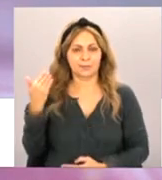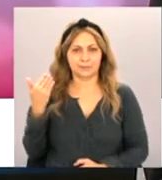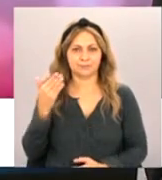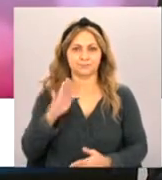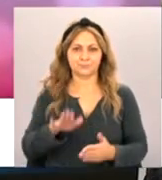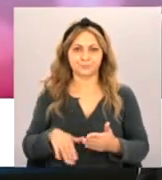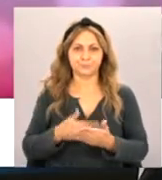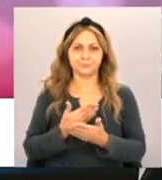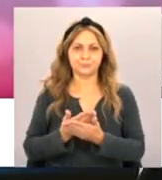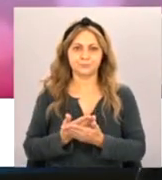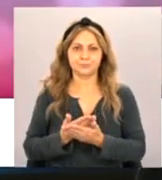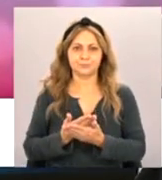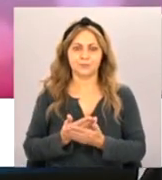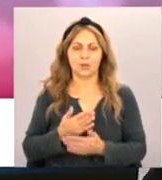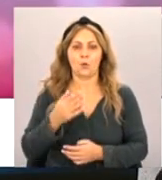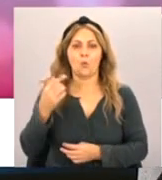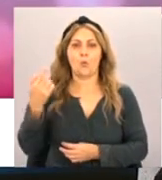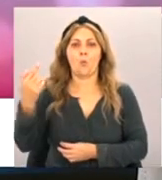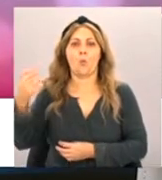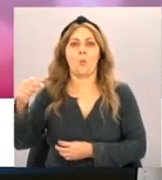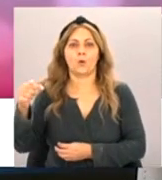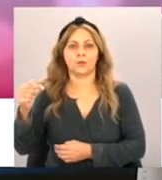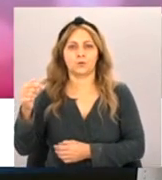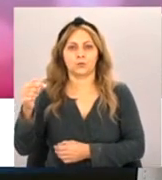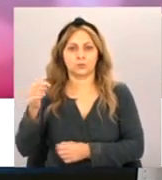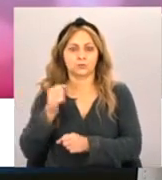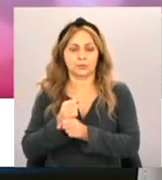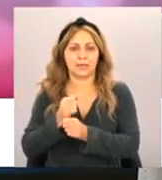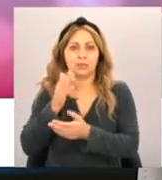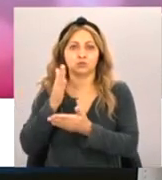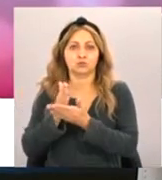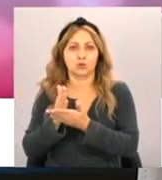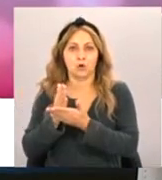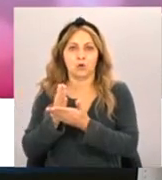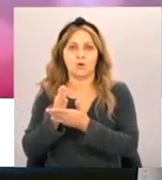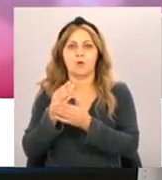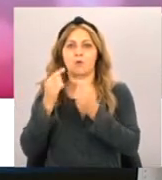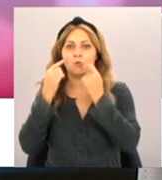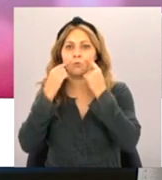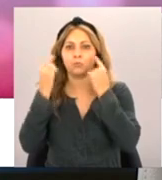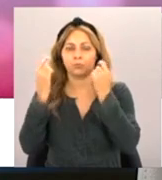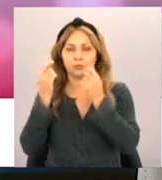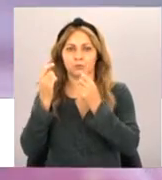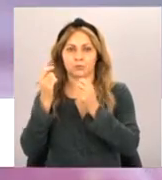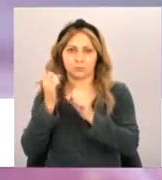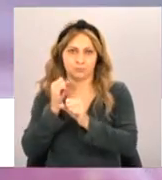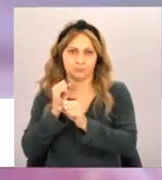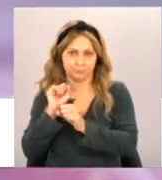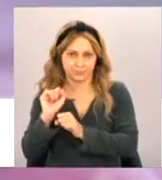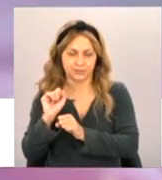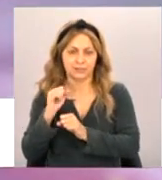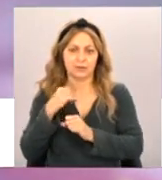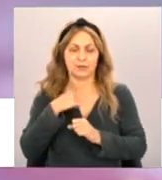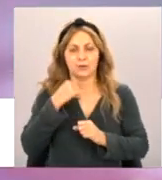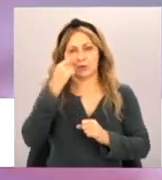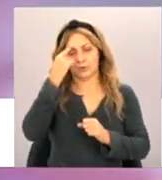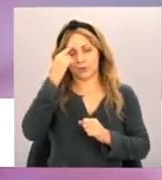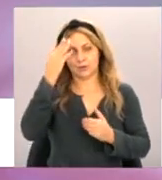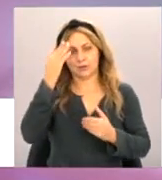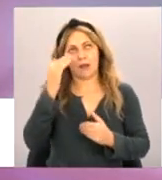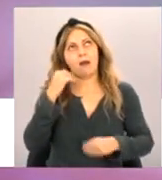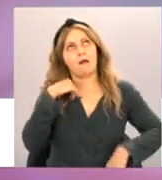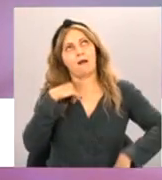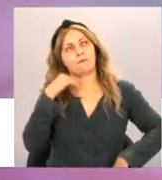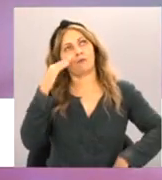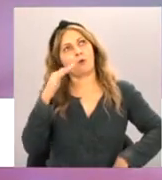fundamentais como as possibilidades é que se vai e concessionárias usado Imagino que nós em 2015 temos posto o corpo tenho que estudar equacionar o aumento salário